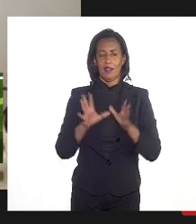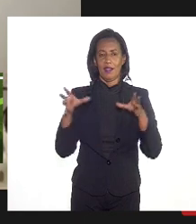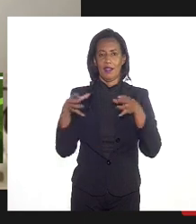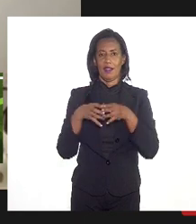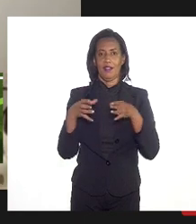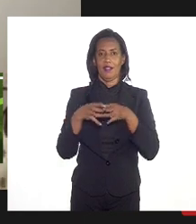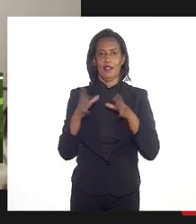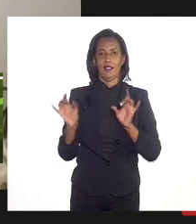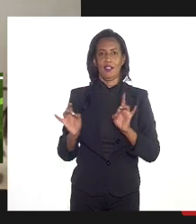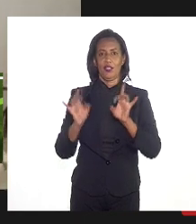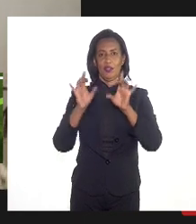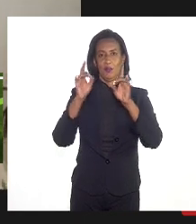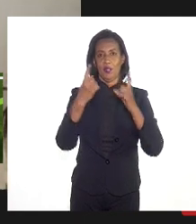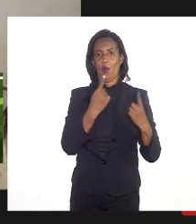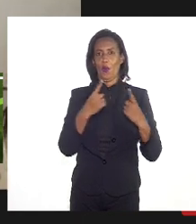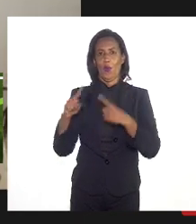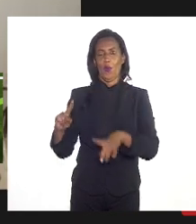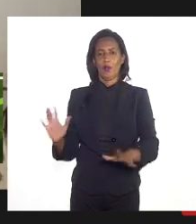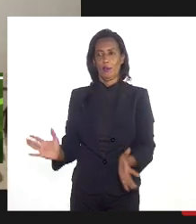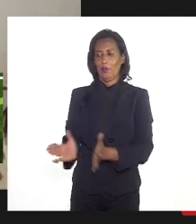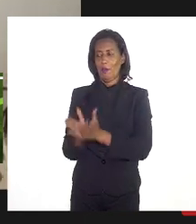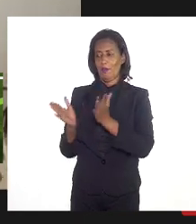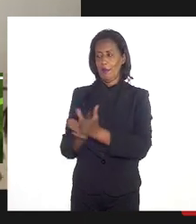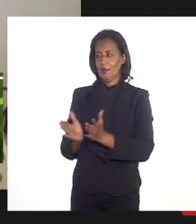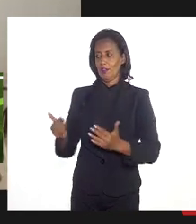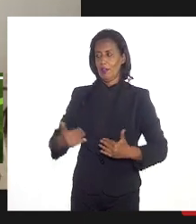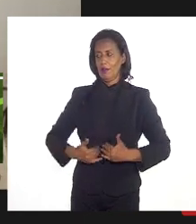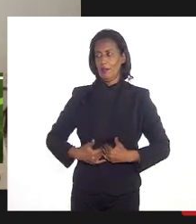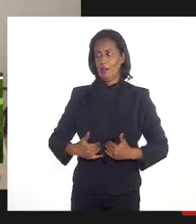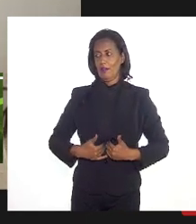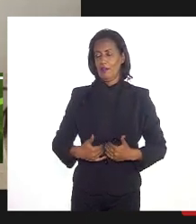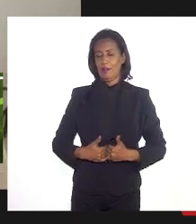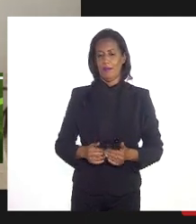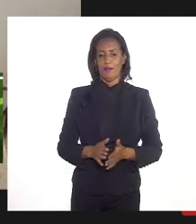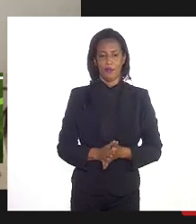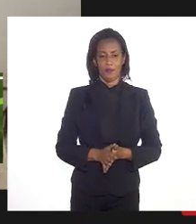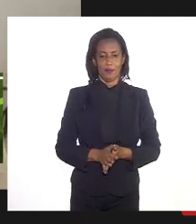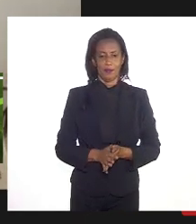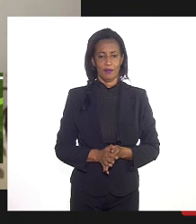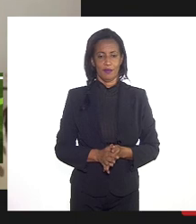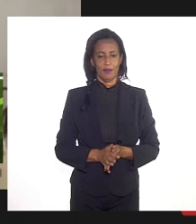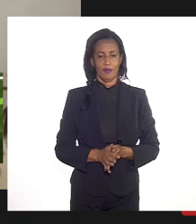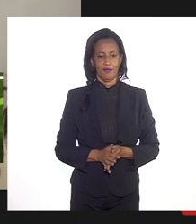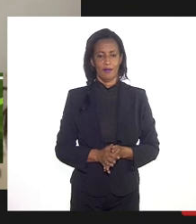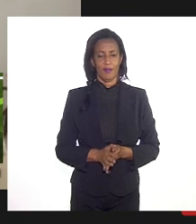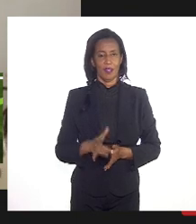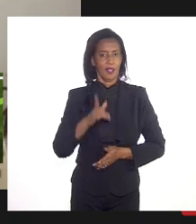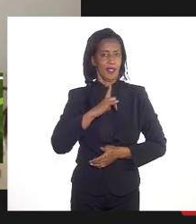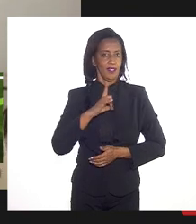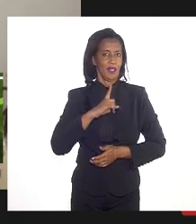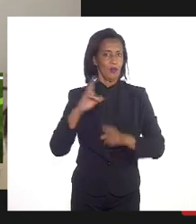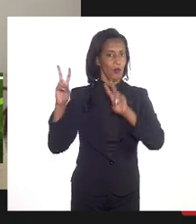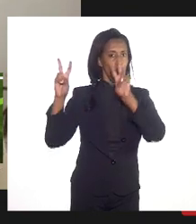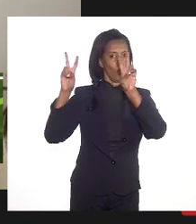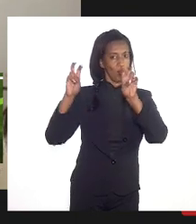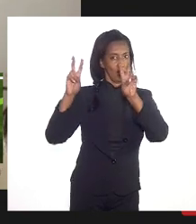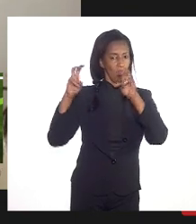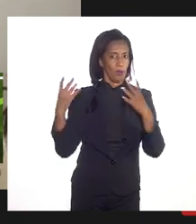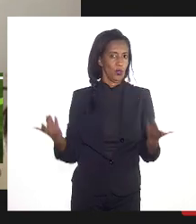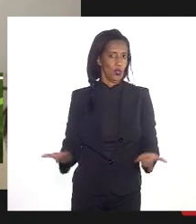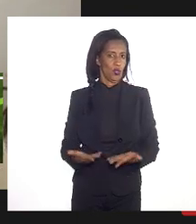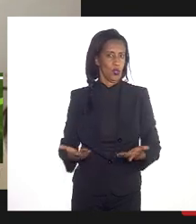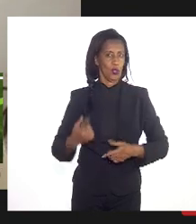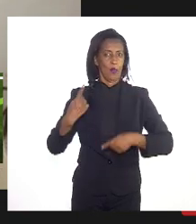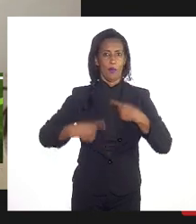Comissão Especial de Enfrentamento à Miséria e Combate à Pobreza, que teve como tema de hoje